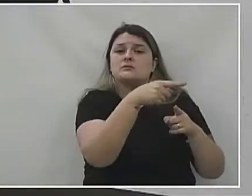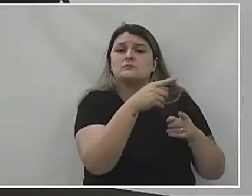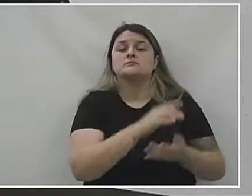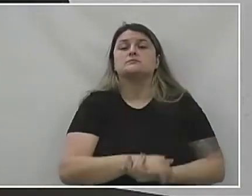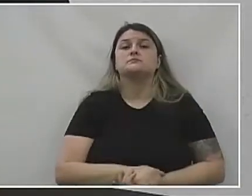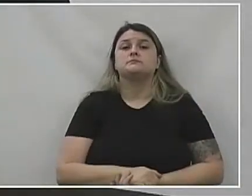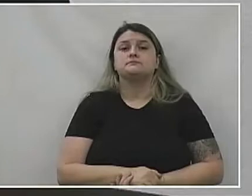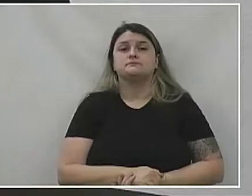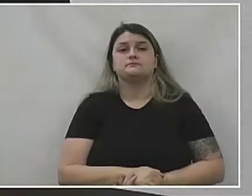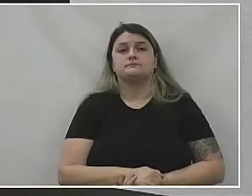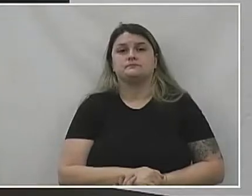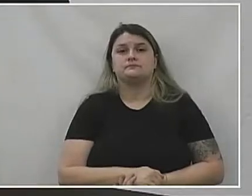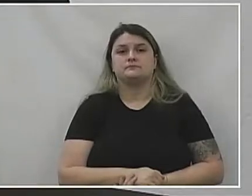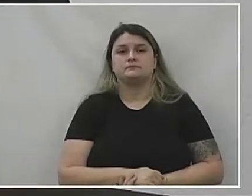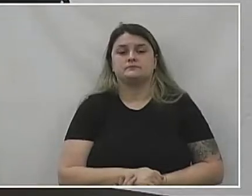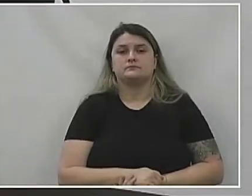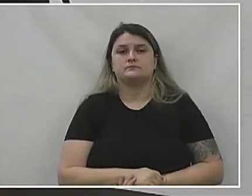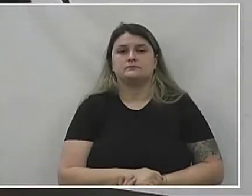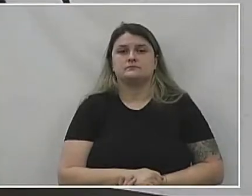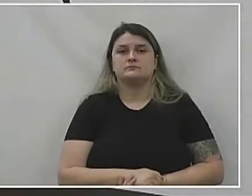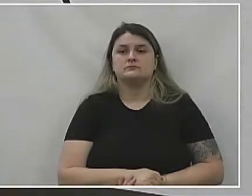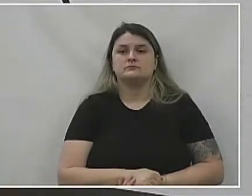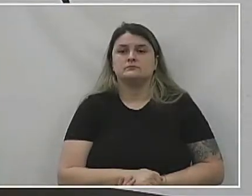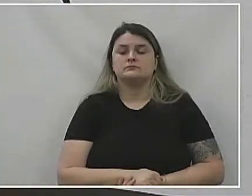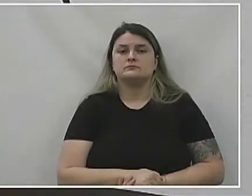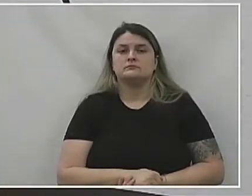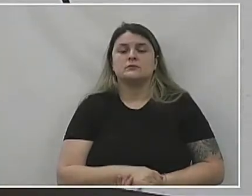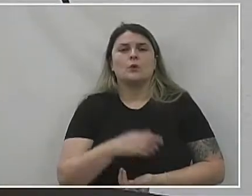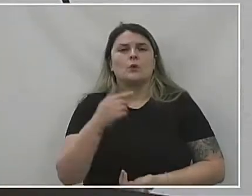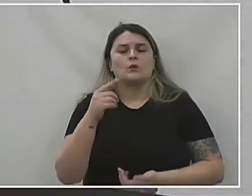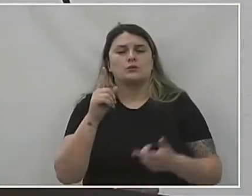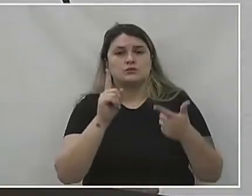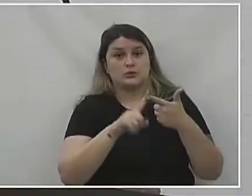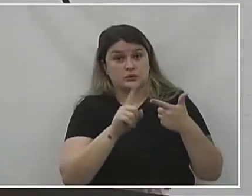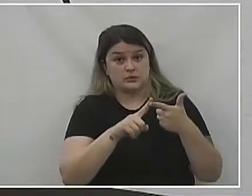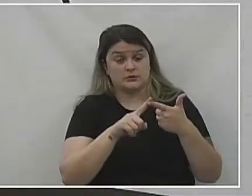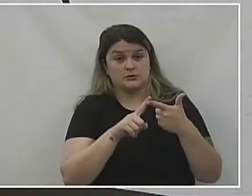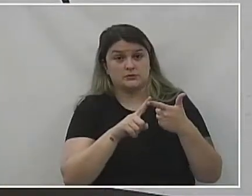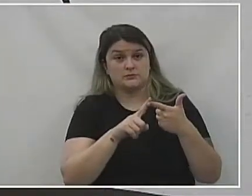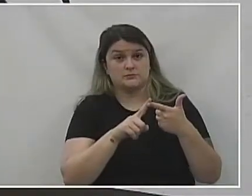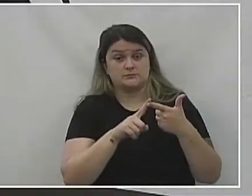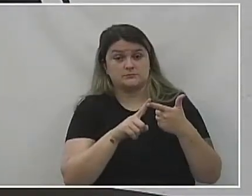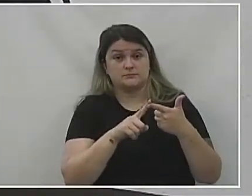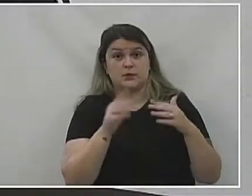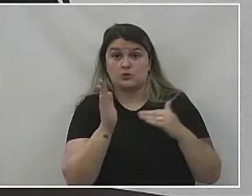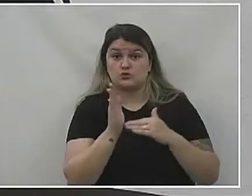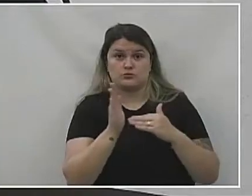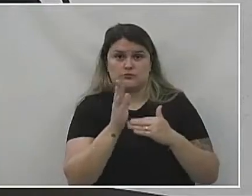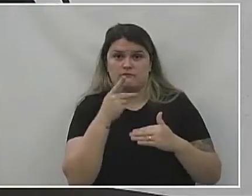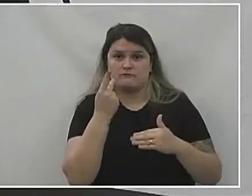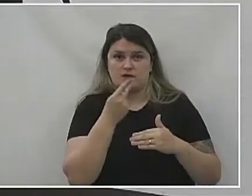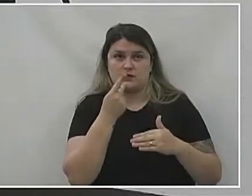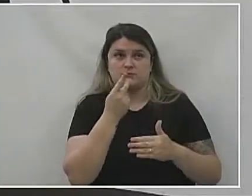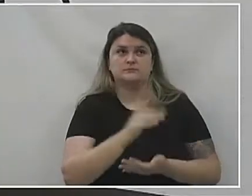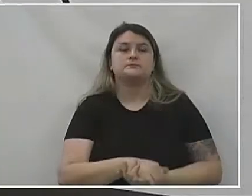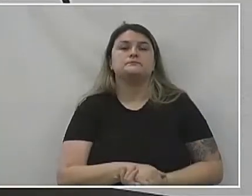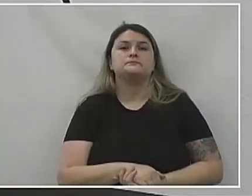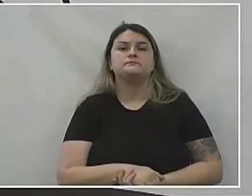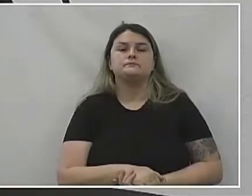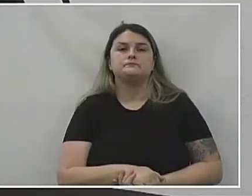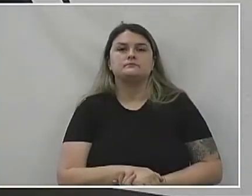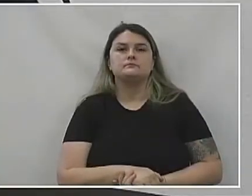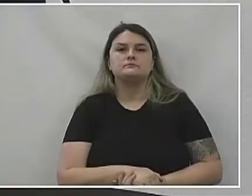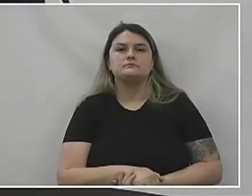tal procedimento E aí é uma outra questão tchau deixei por último para contar